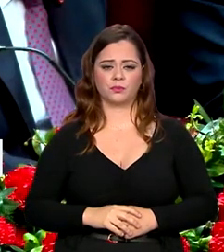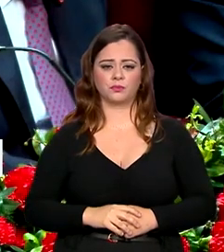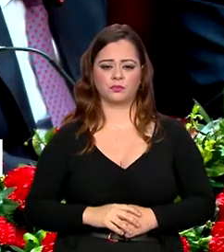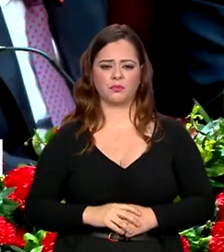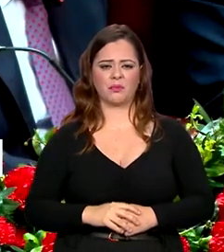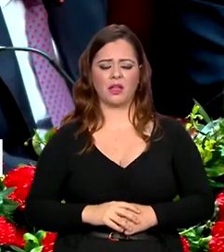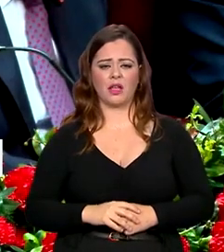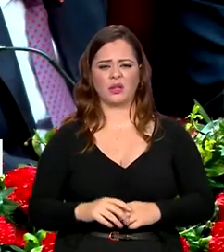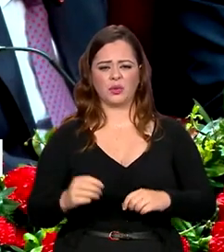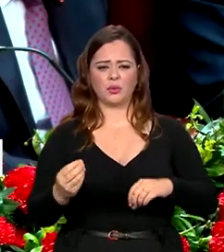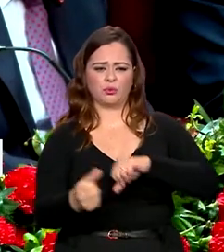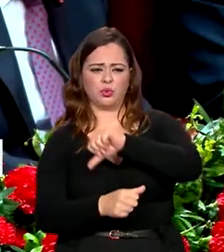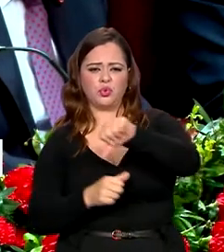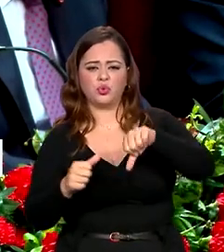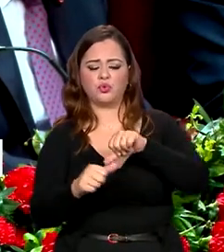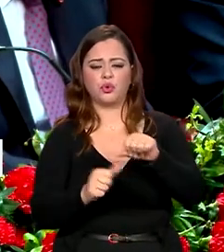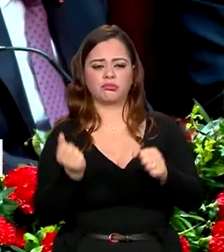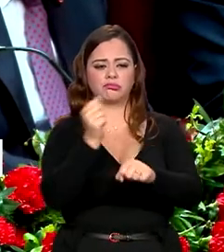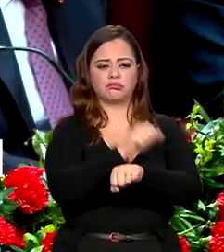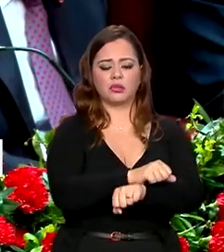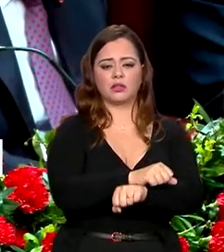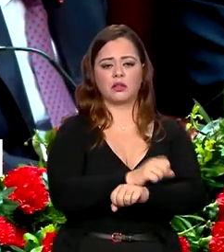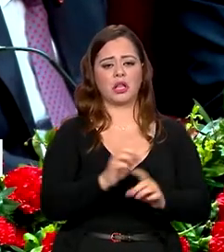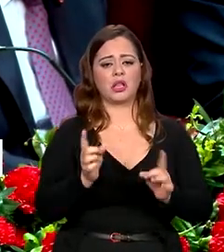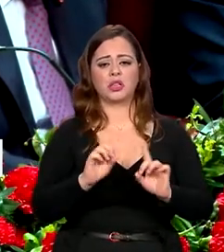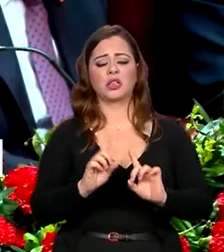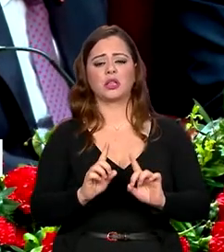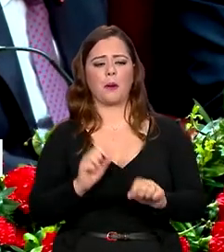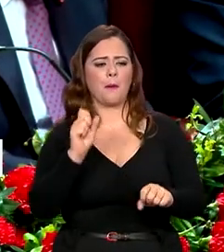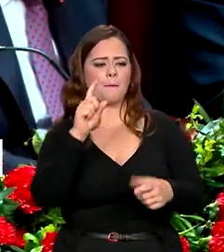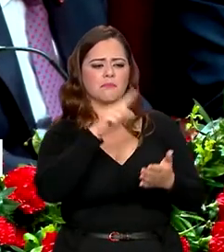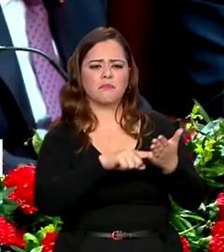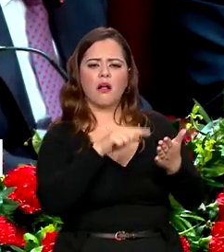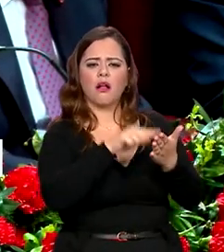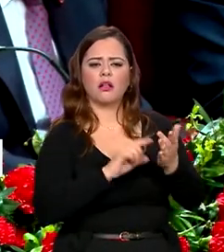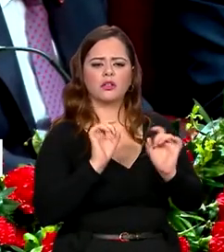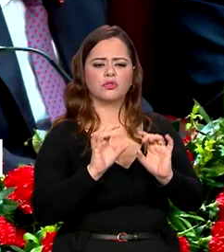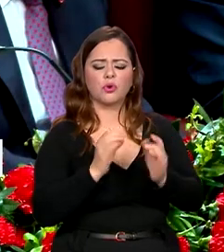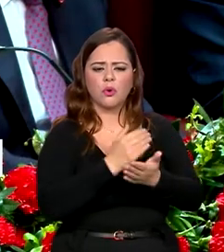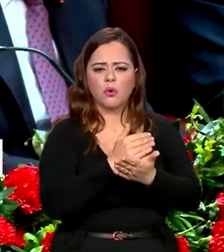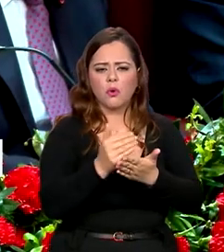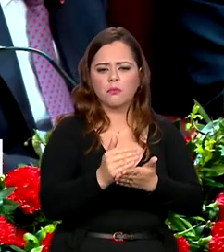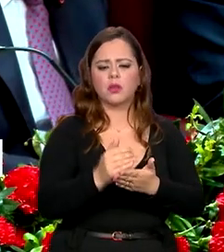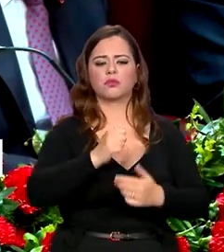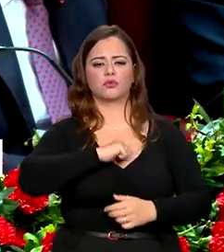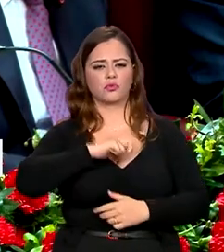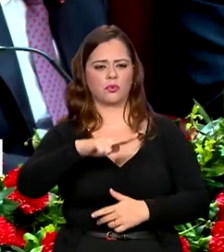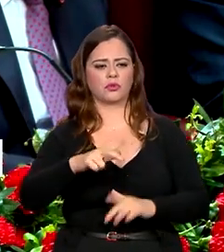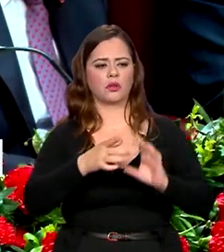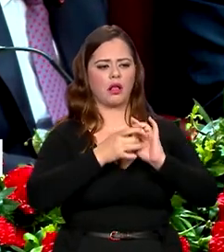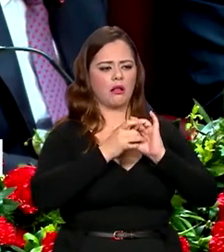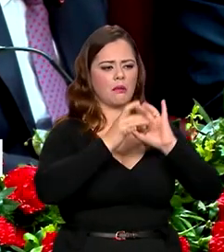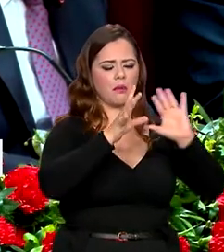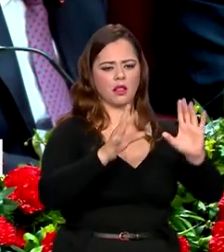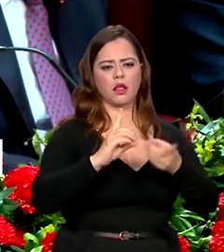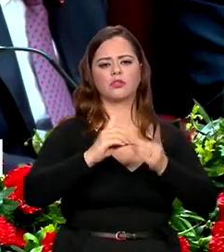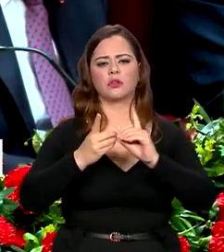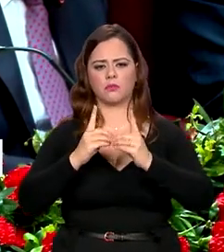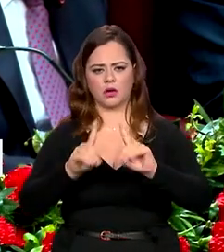A Revolução dos Cravos não marca apenas o começo da jornada de Portugal rumo à liberdade e à